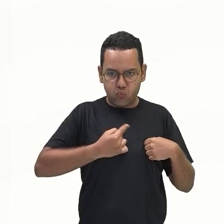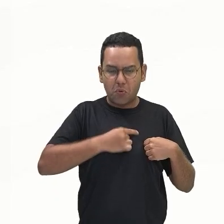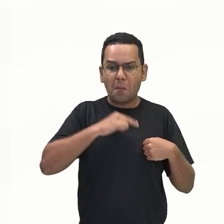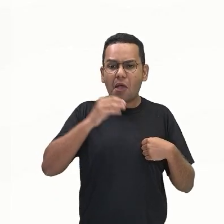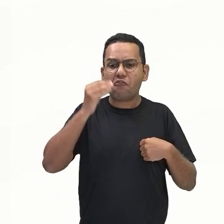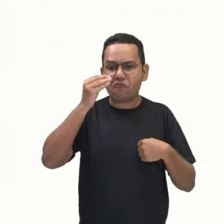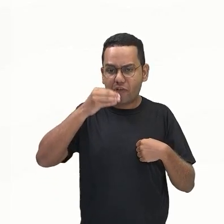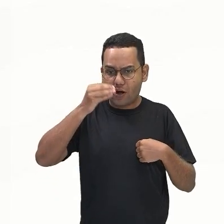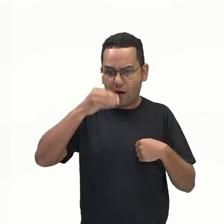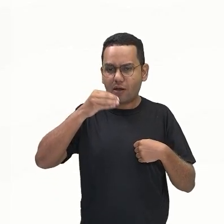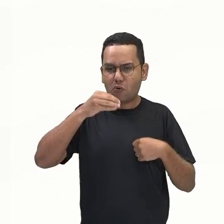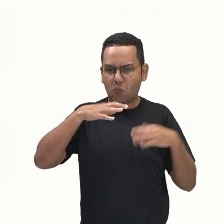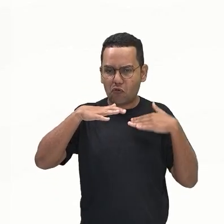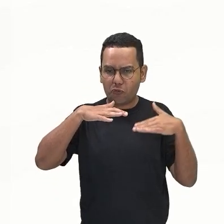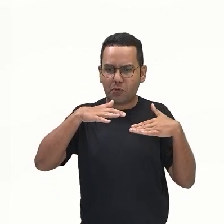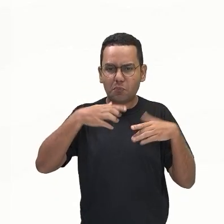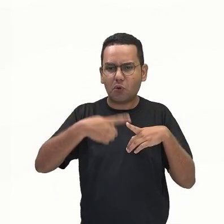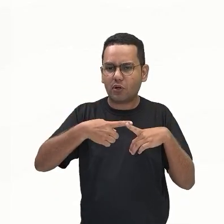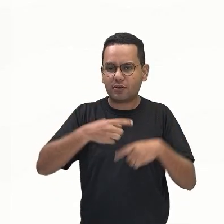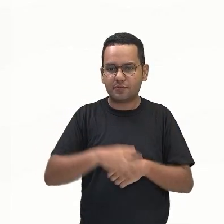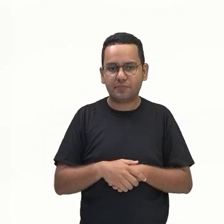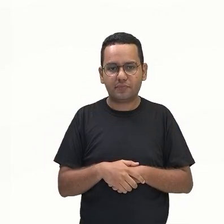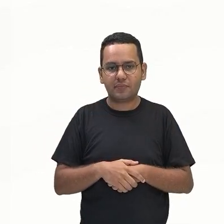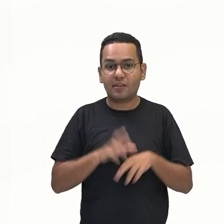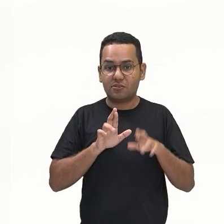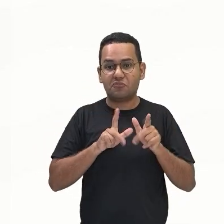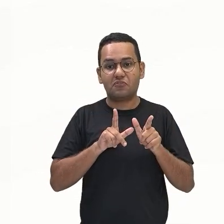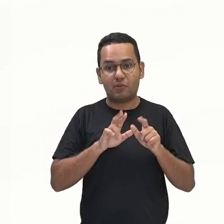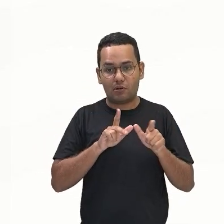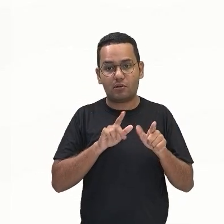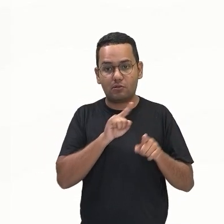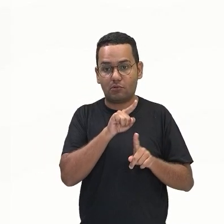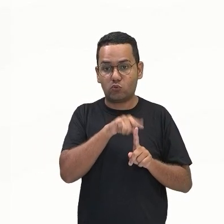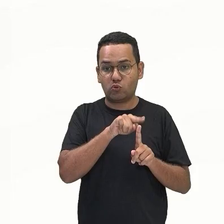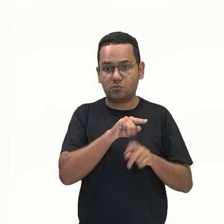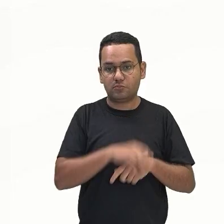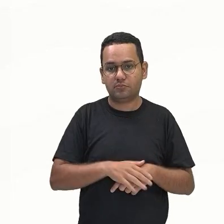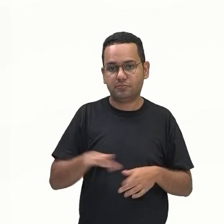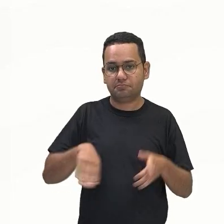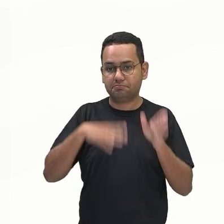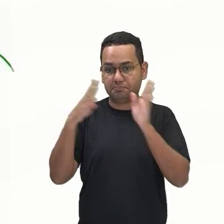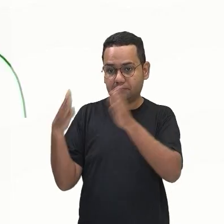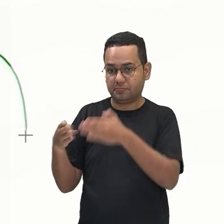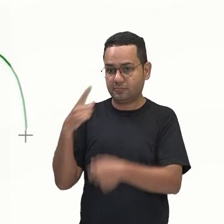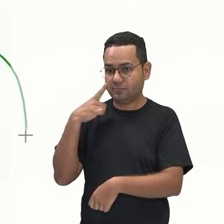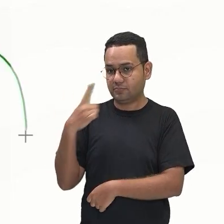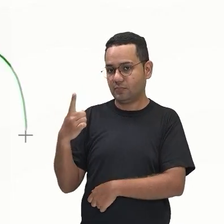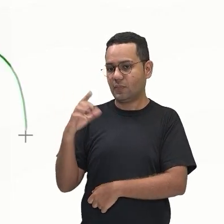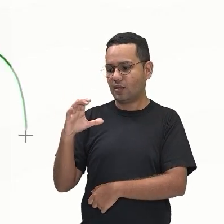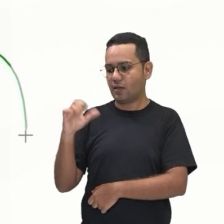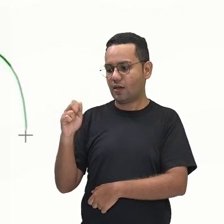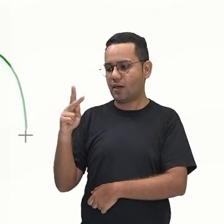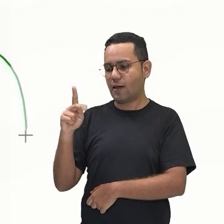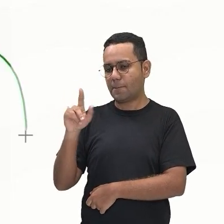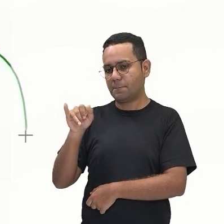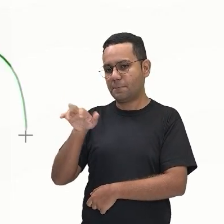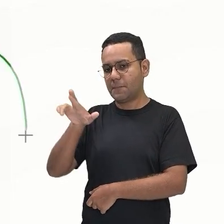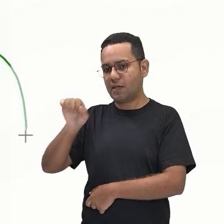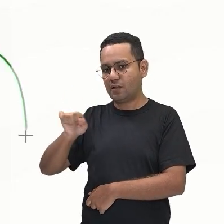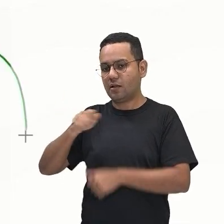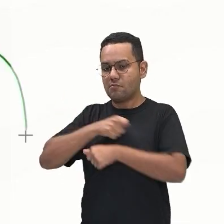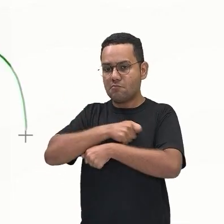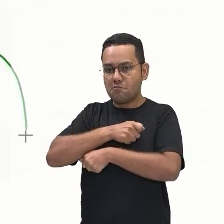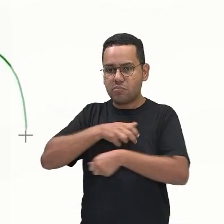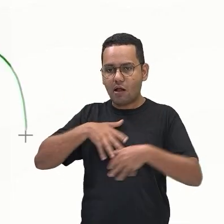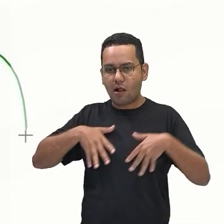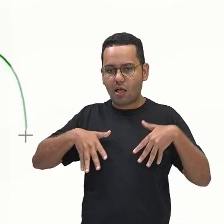Então, as veias, ela tem um calibre bem diferenciado. Já os capilares, eles levam sangue aos tecidos.